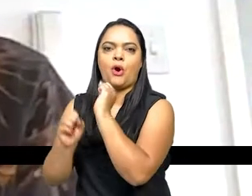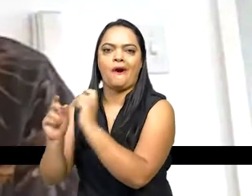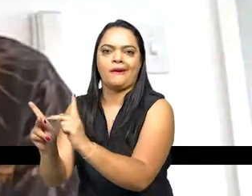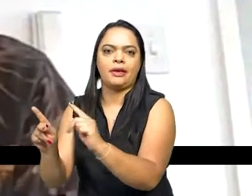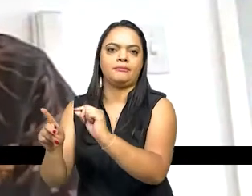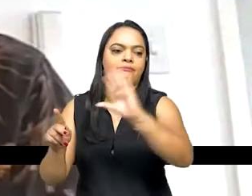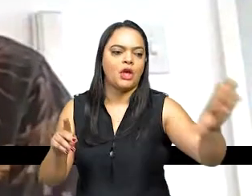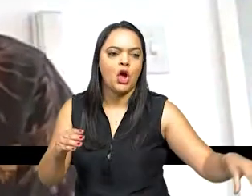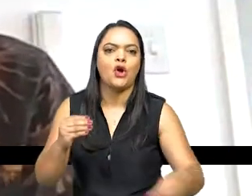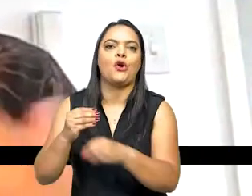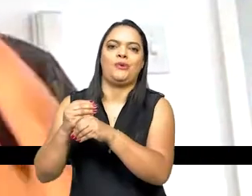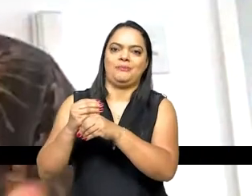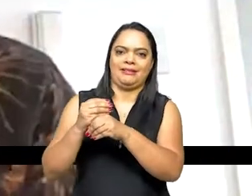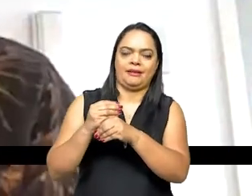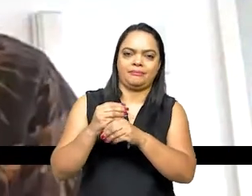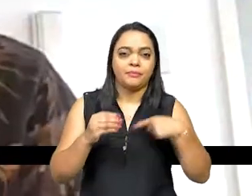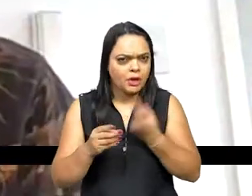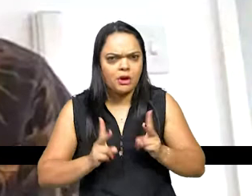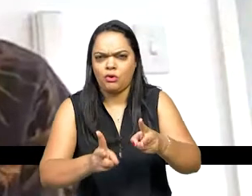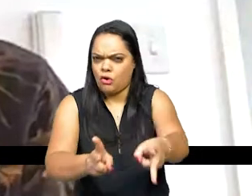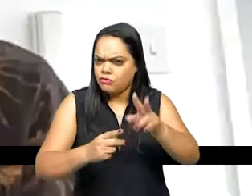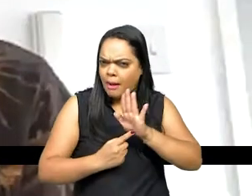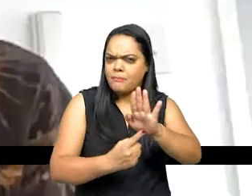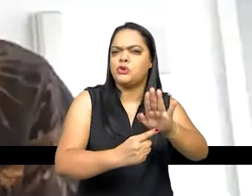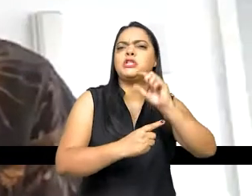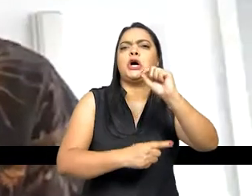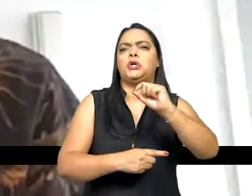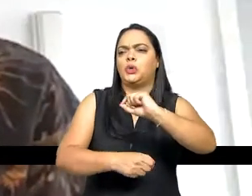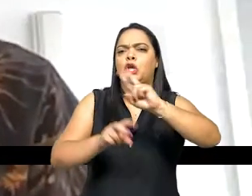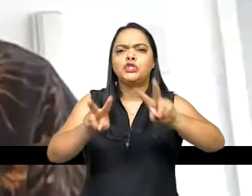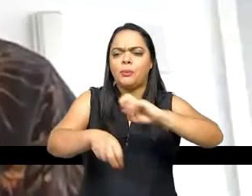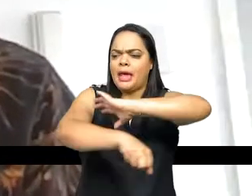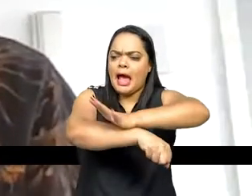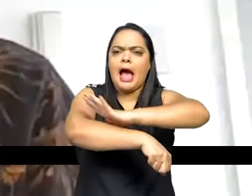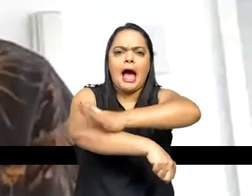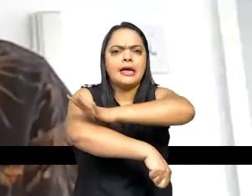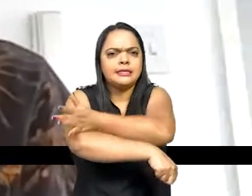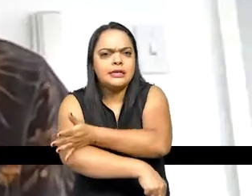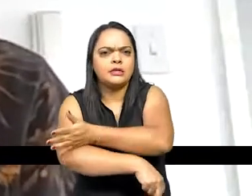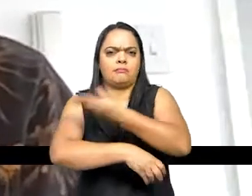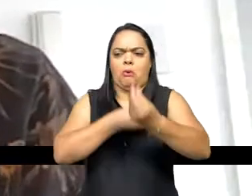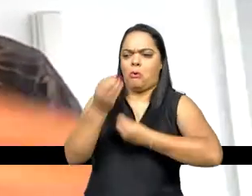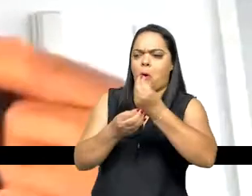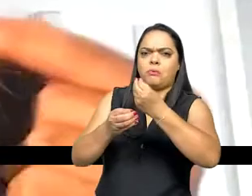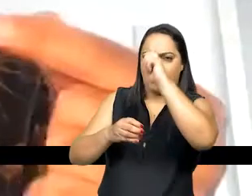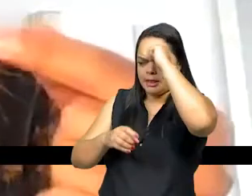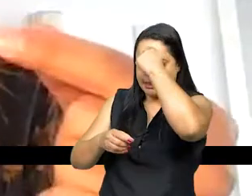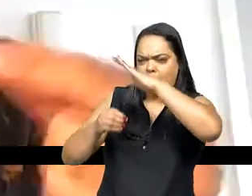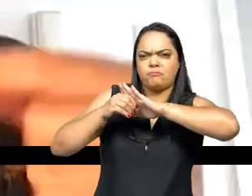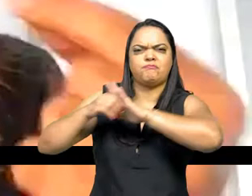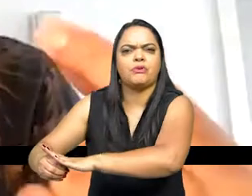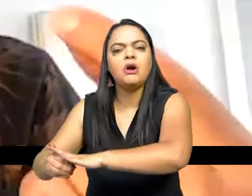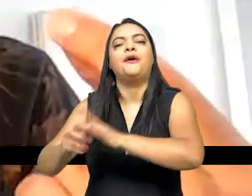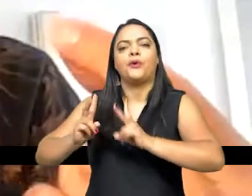que a gente vai parar de apontar o racismo, parar de apontar os significados depreciativos atribuídos aos negros. Significa que